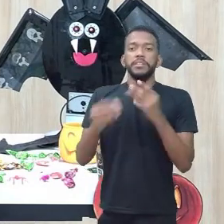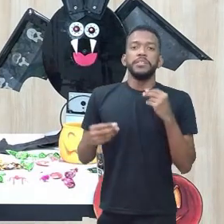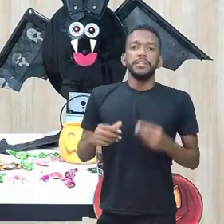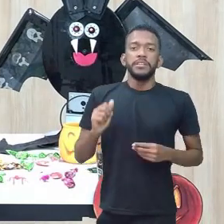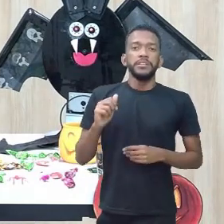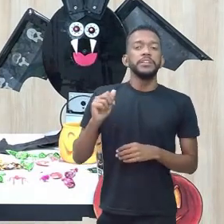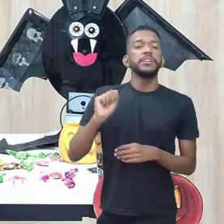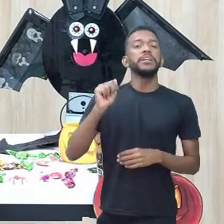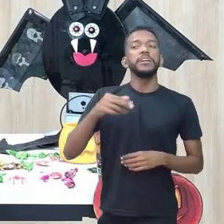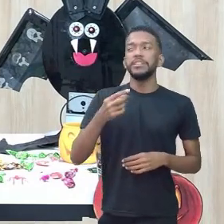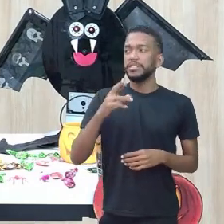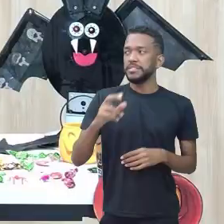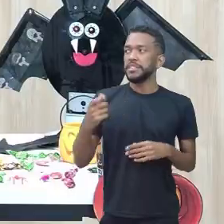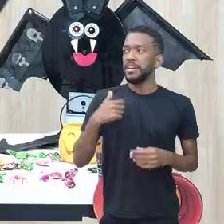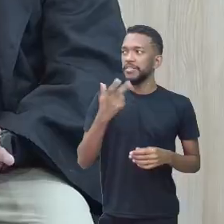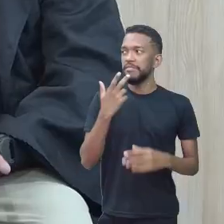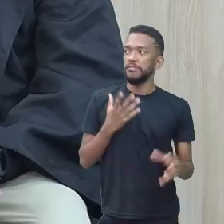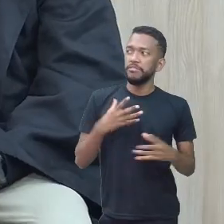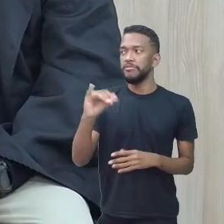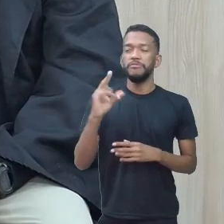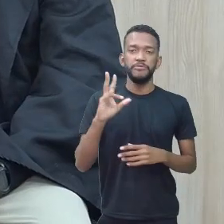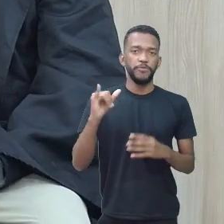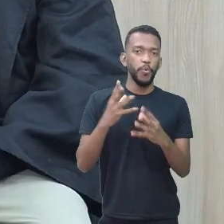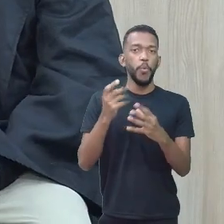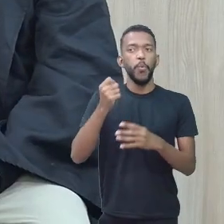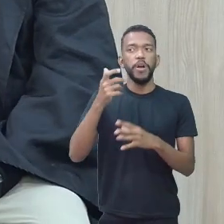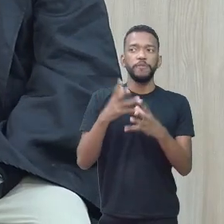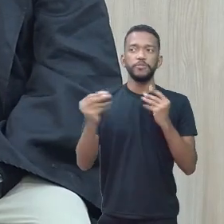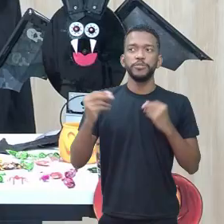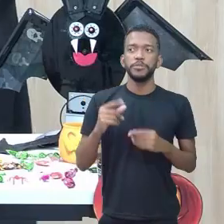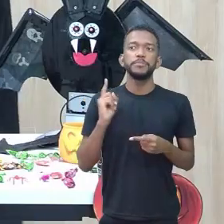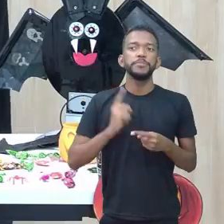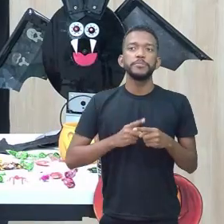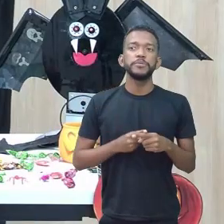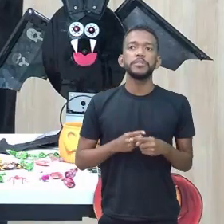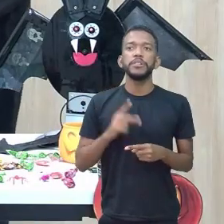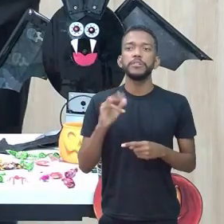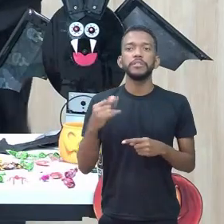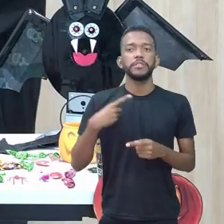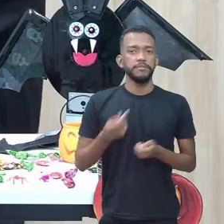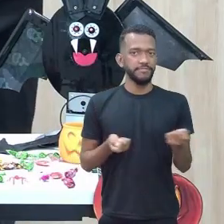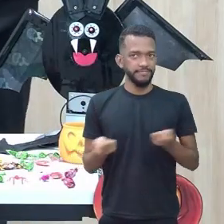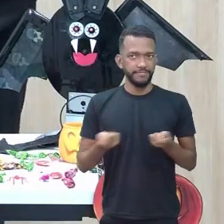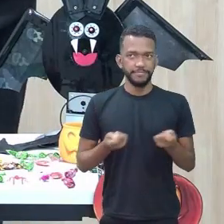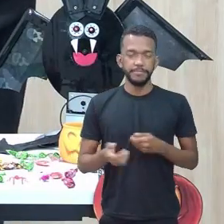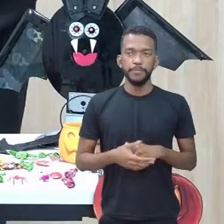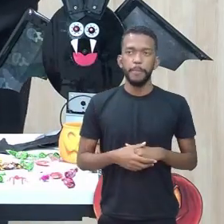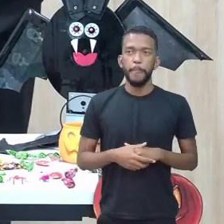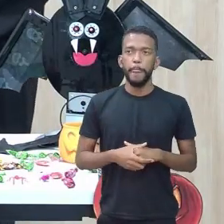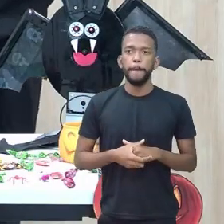deu uma vacilada ali, eu vi que a cadeira quase que fugia, porque dá uma segurada, né? E aí, ó,